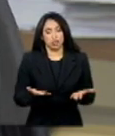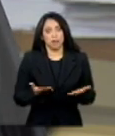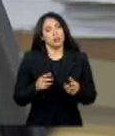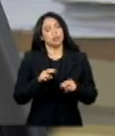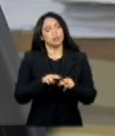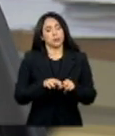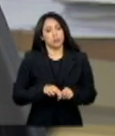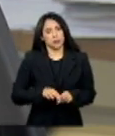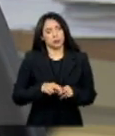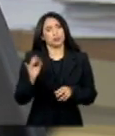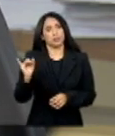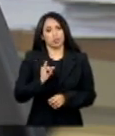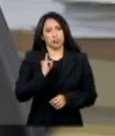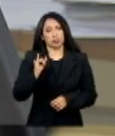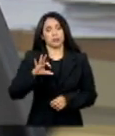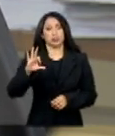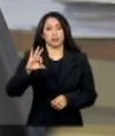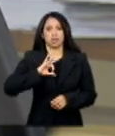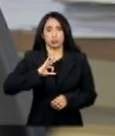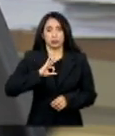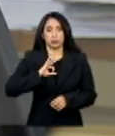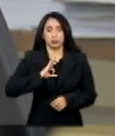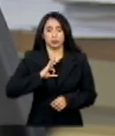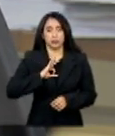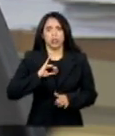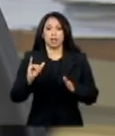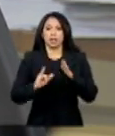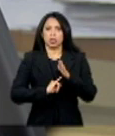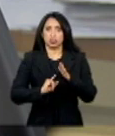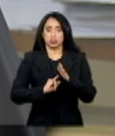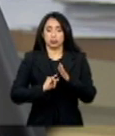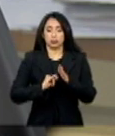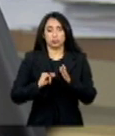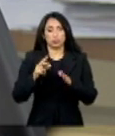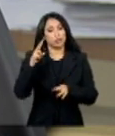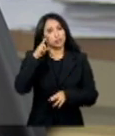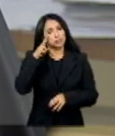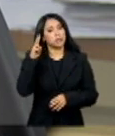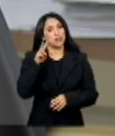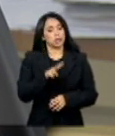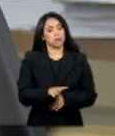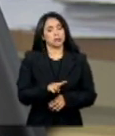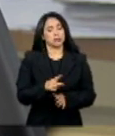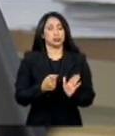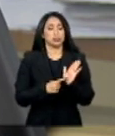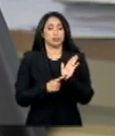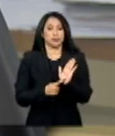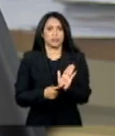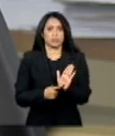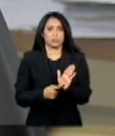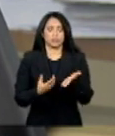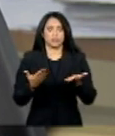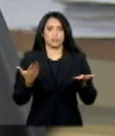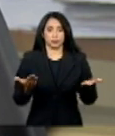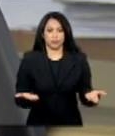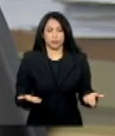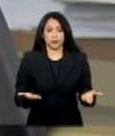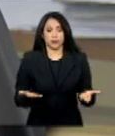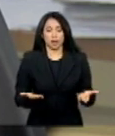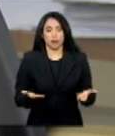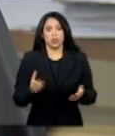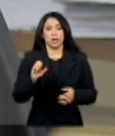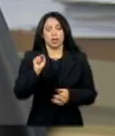importante que os agentes públicos e as instituições estejam atentas a esses sinais nesse sentido cabe ao supremo